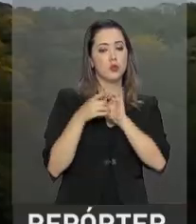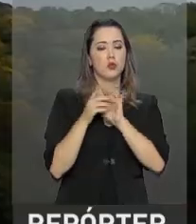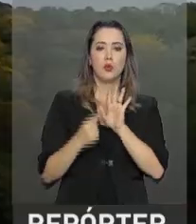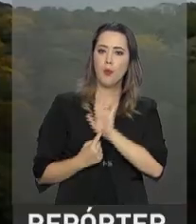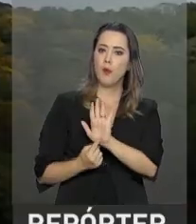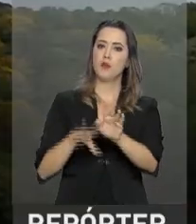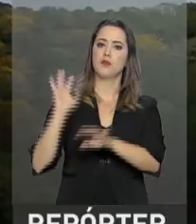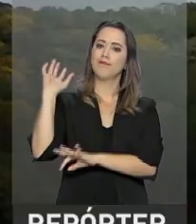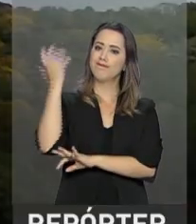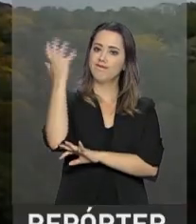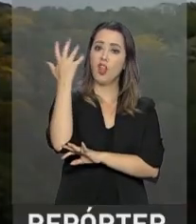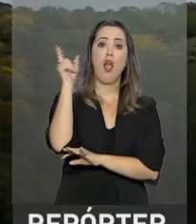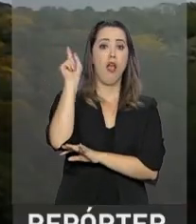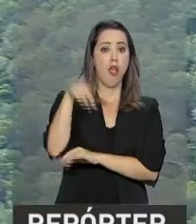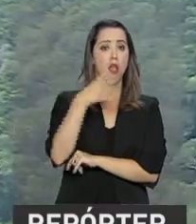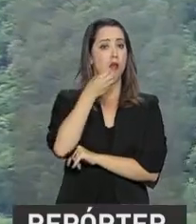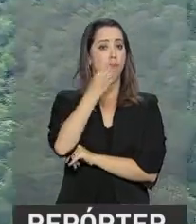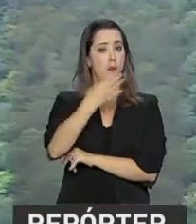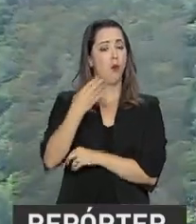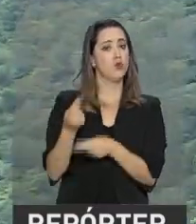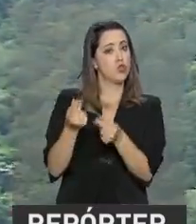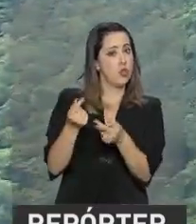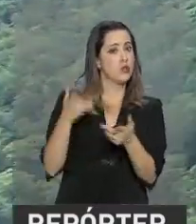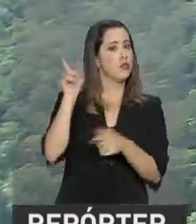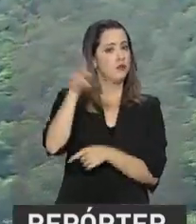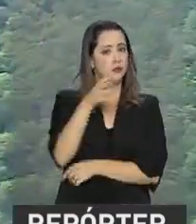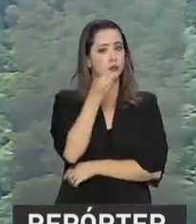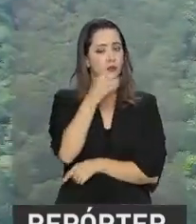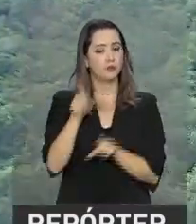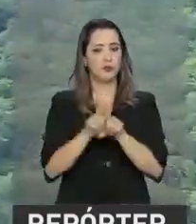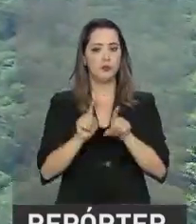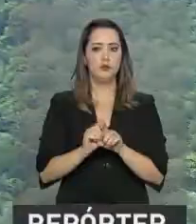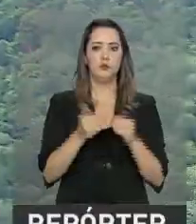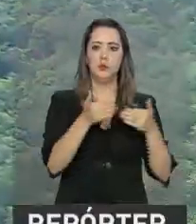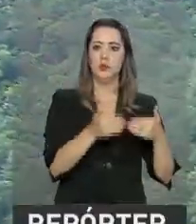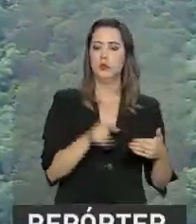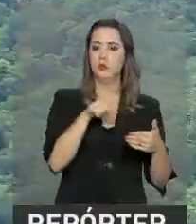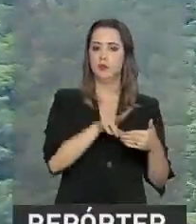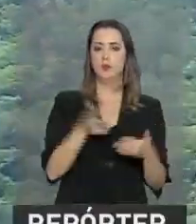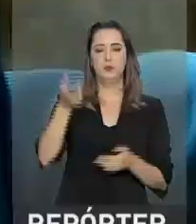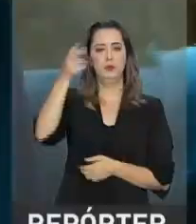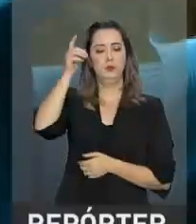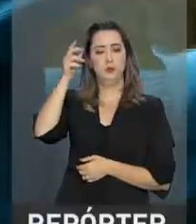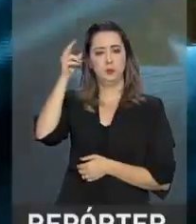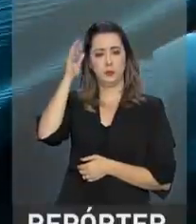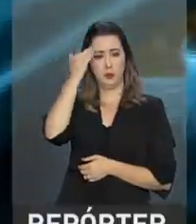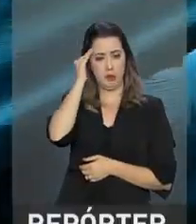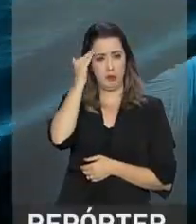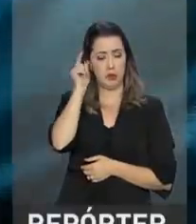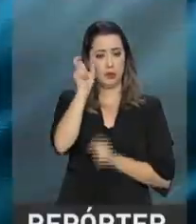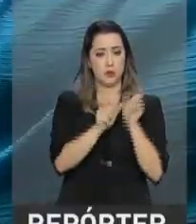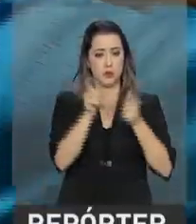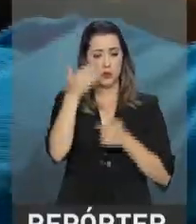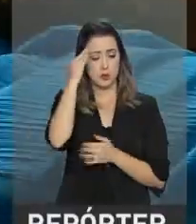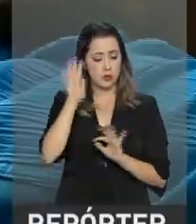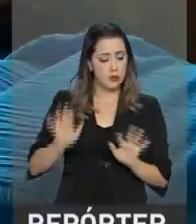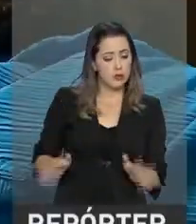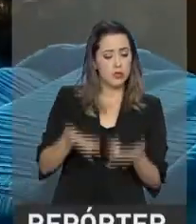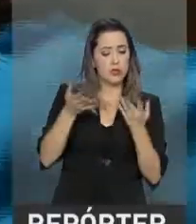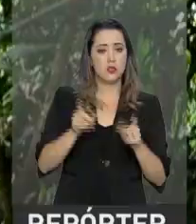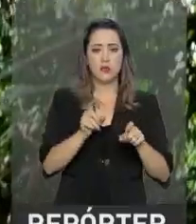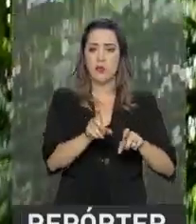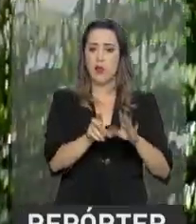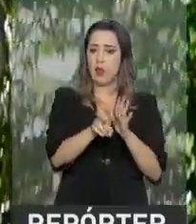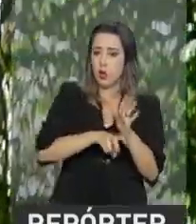é sim um bom negócio de um lado serão postas em prática medidas para concientizar e para incentivar a produção sustentável